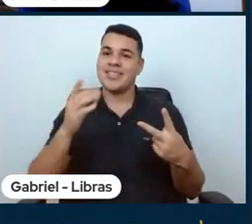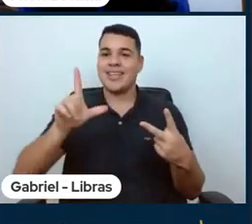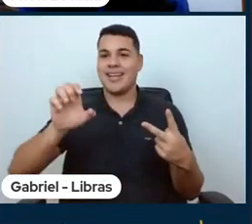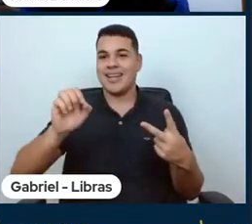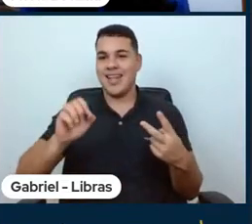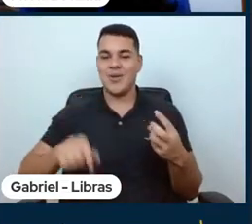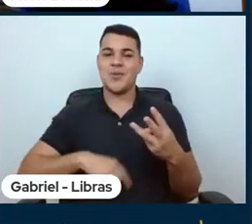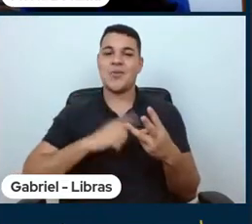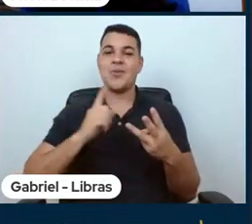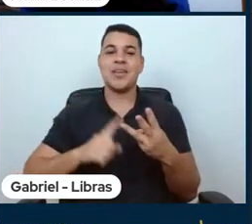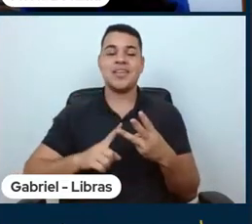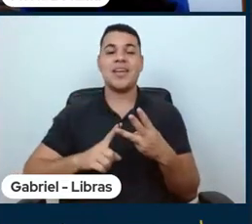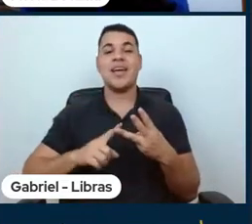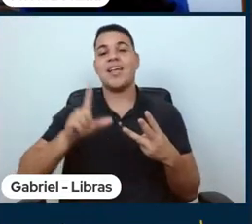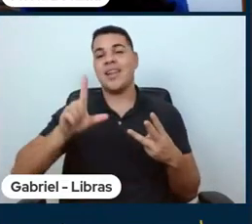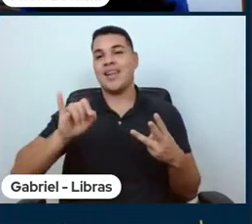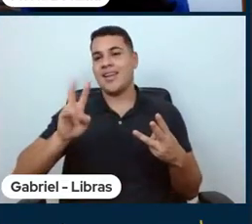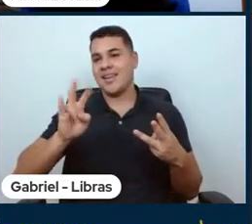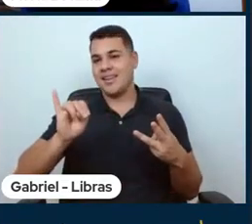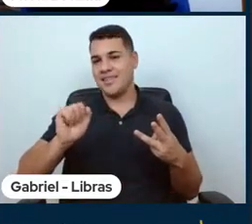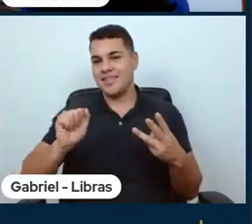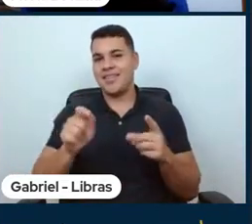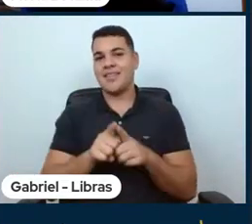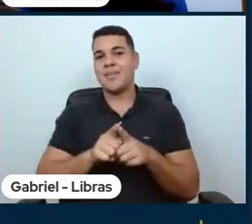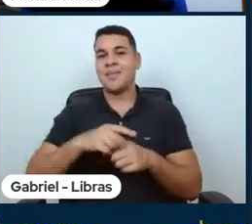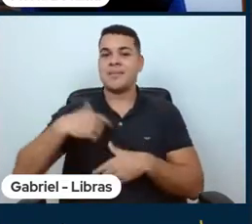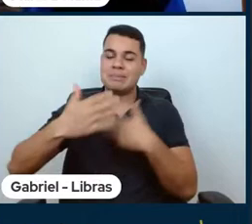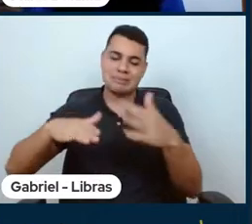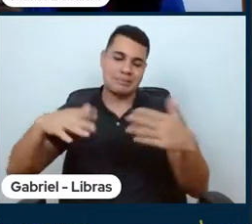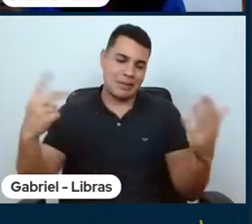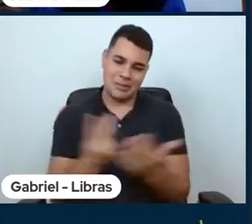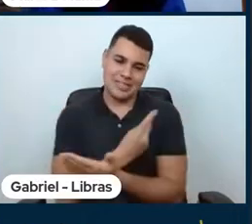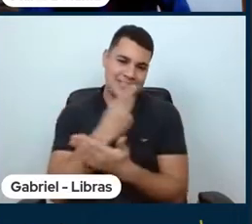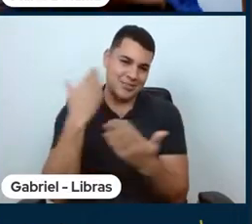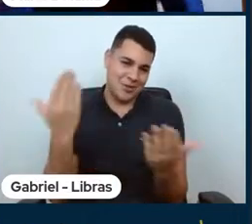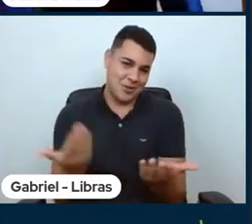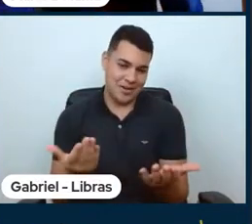no ano passado, e aí, enfim, tudo aconteceu.